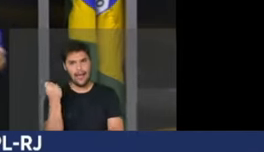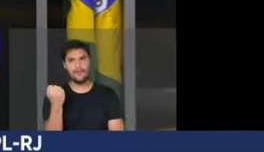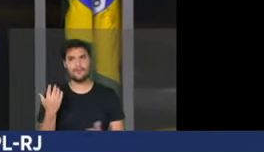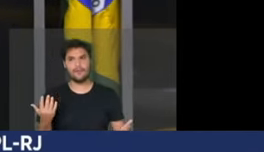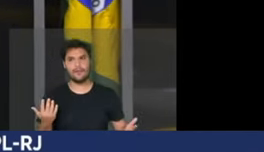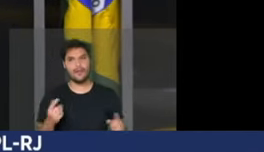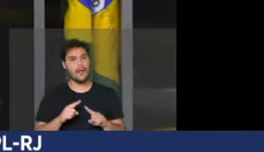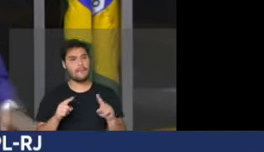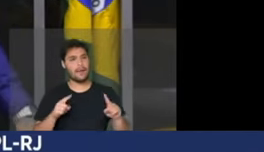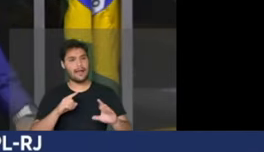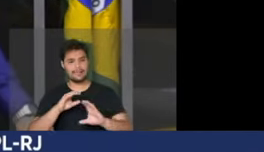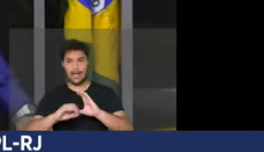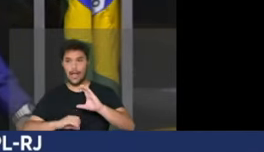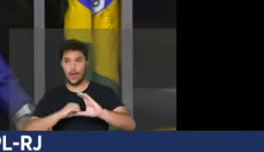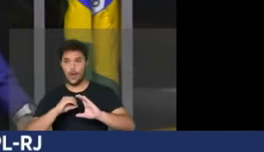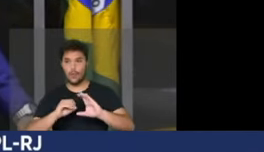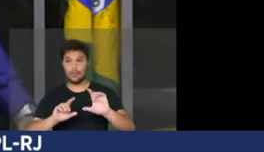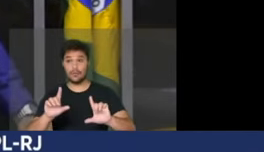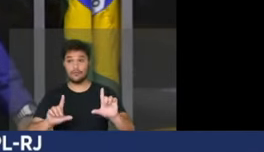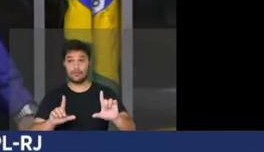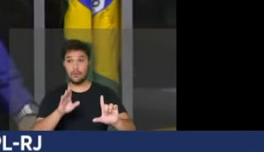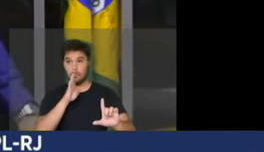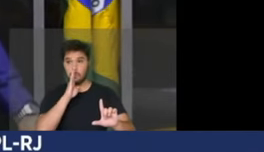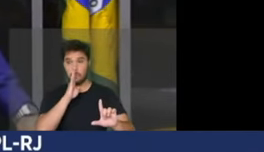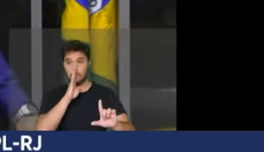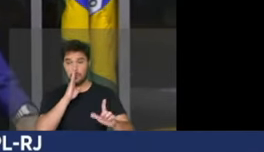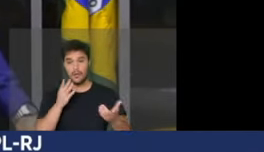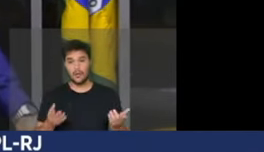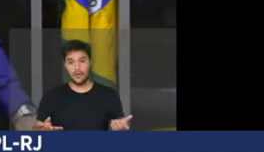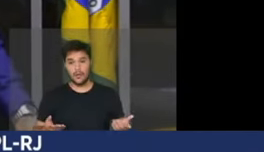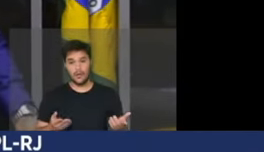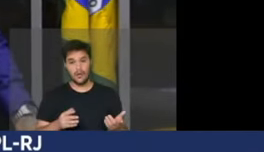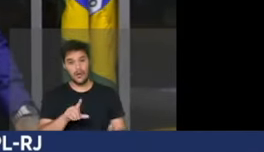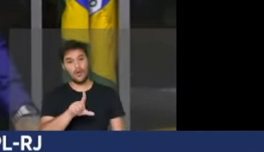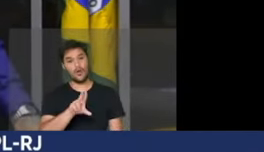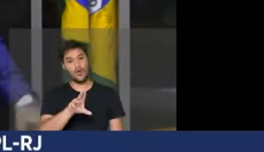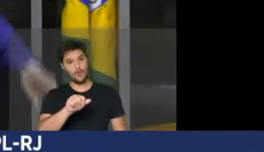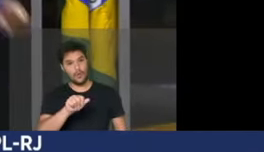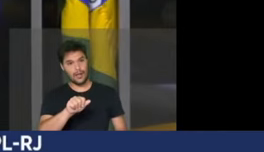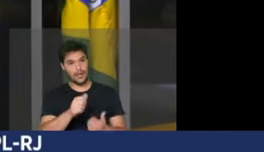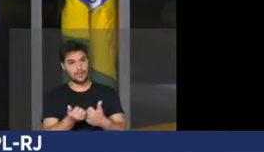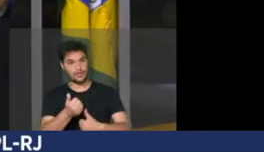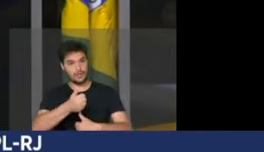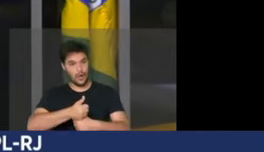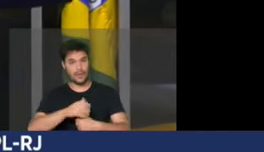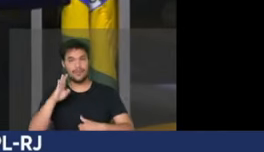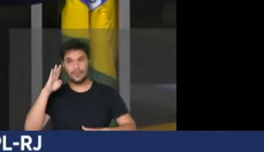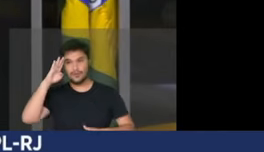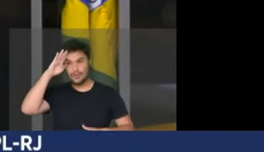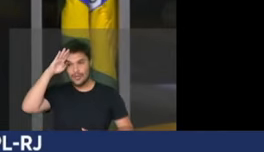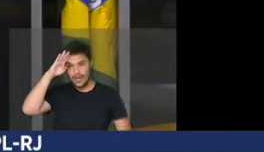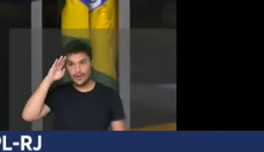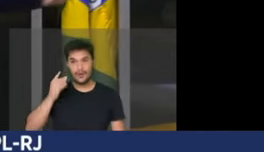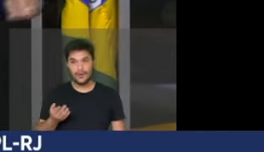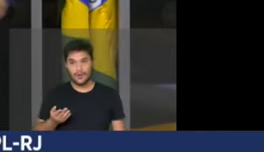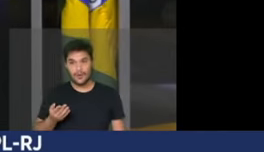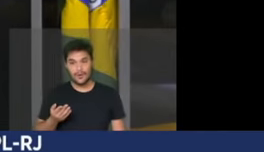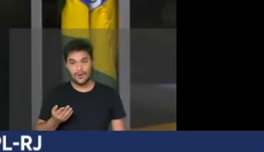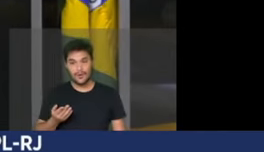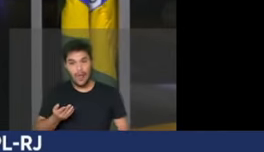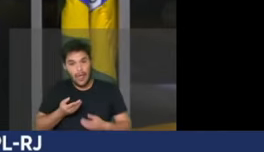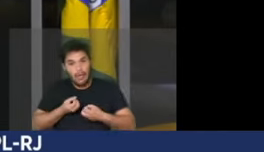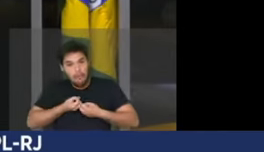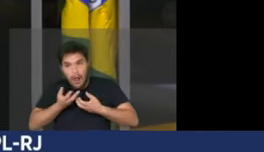Globo se cala. Pensem bem, troque Lula por Bolsonaro. Imagina Bolsonaro sendo delatado